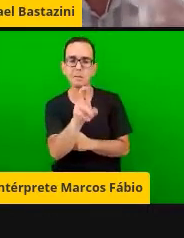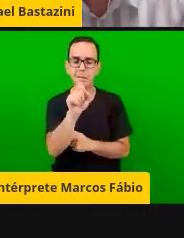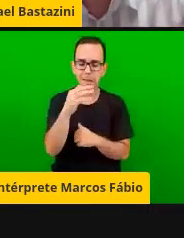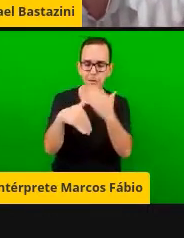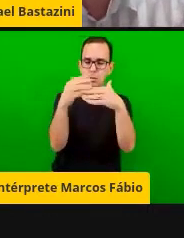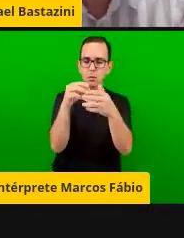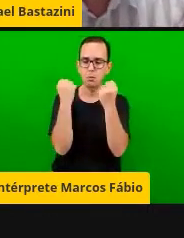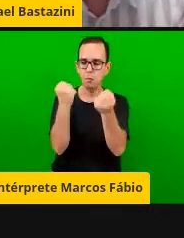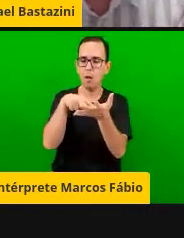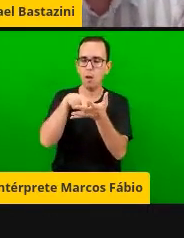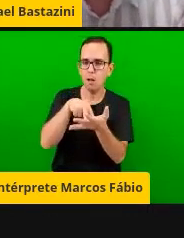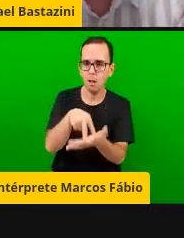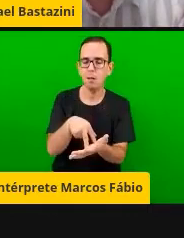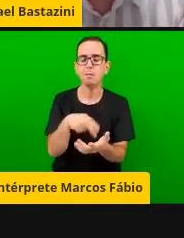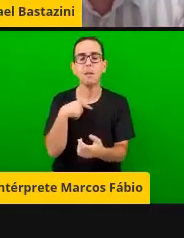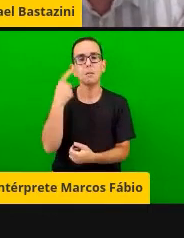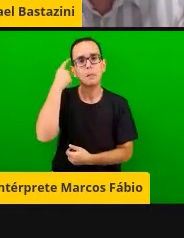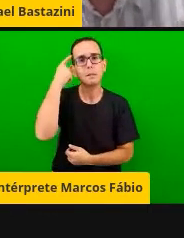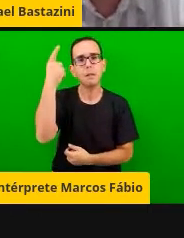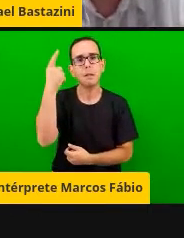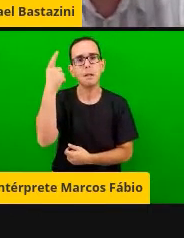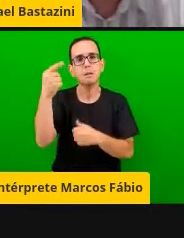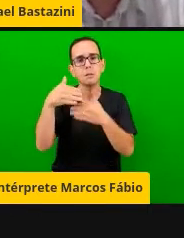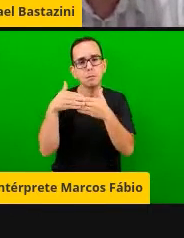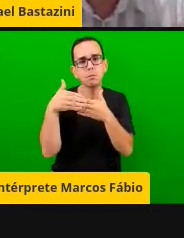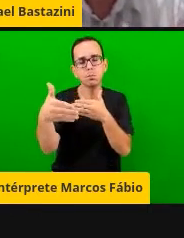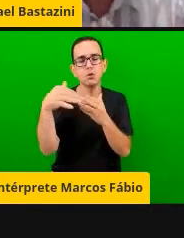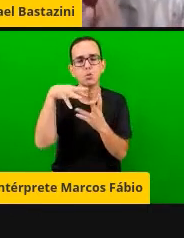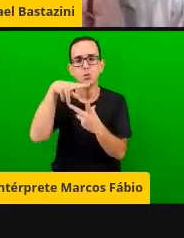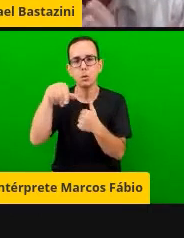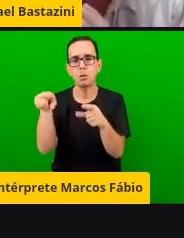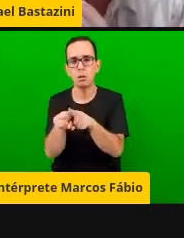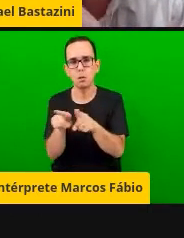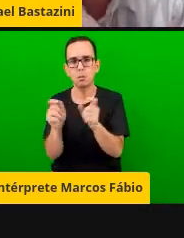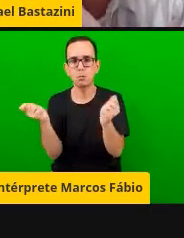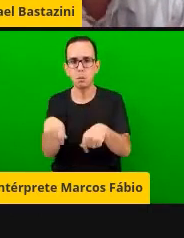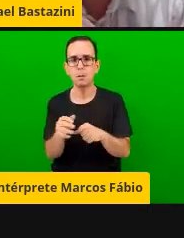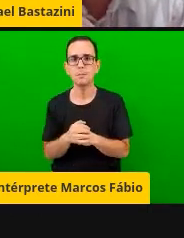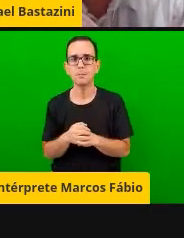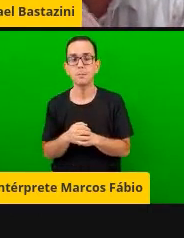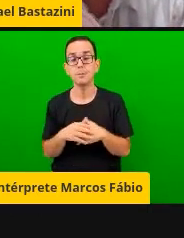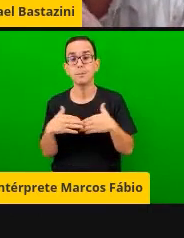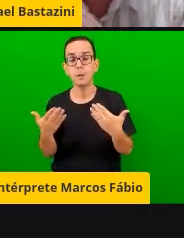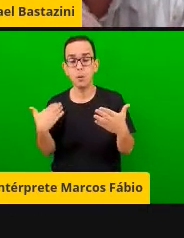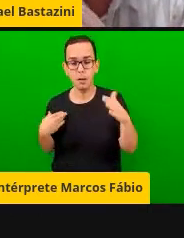sustentável, da iniciativa estratégica mundial e assim por diante. Não entraremos